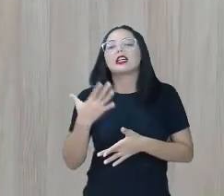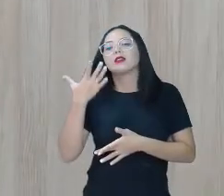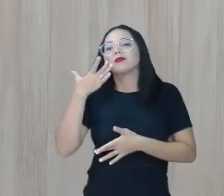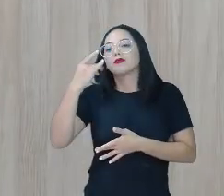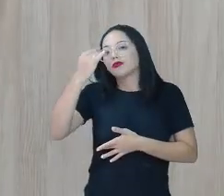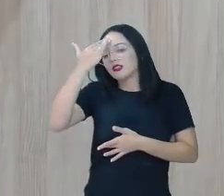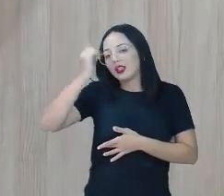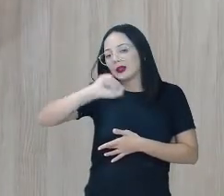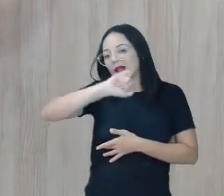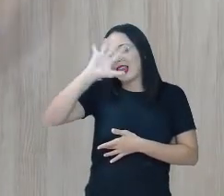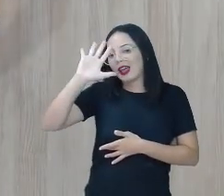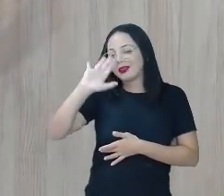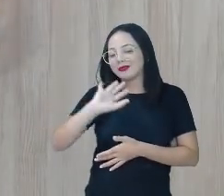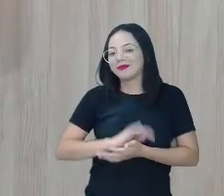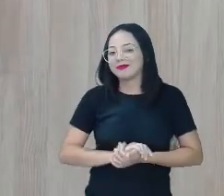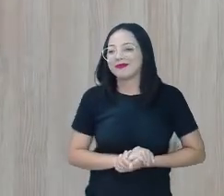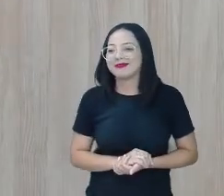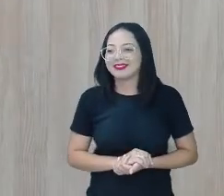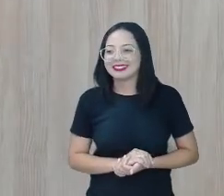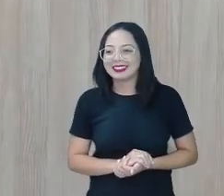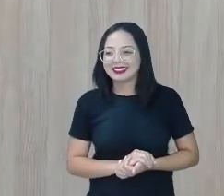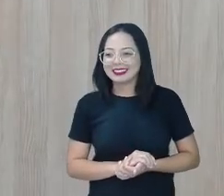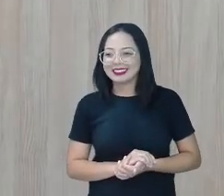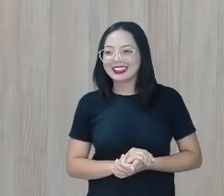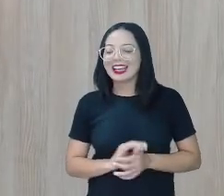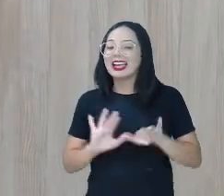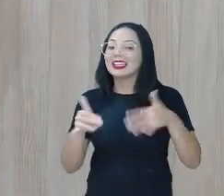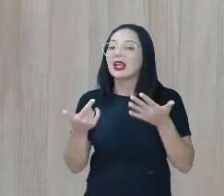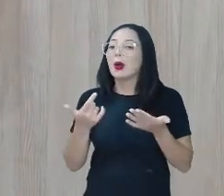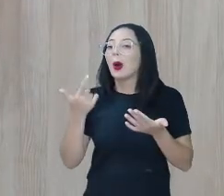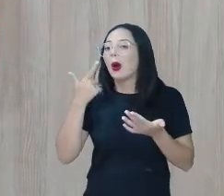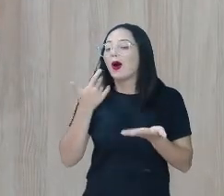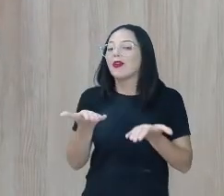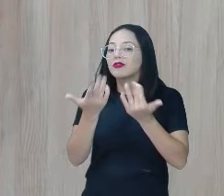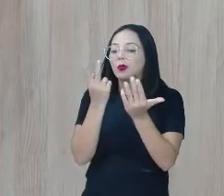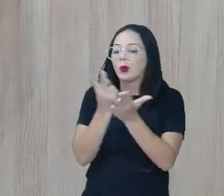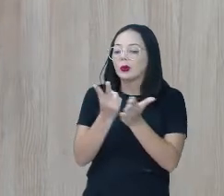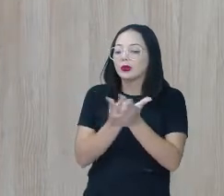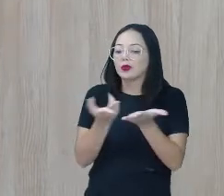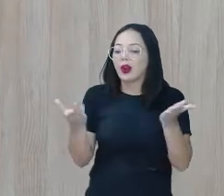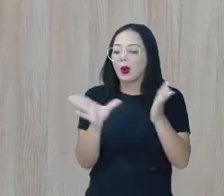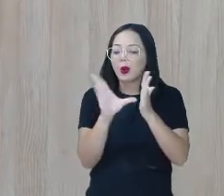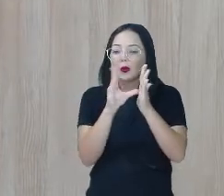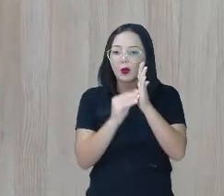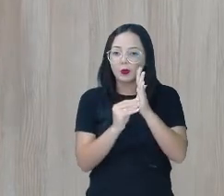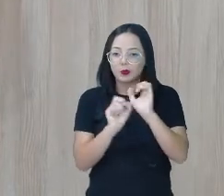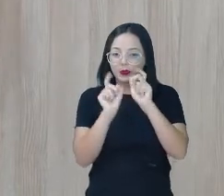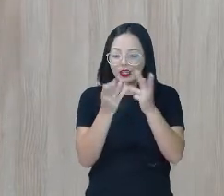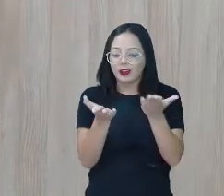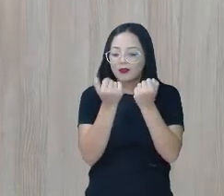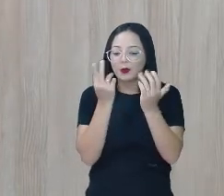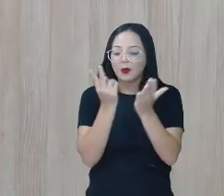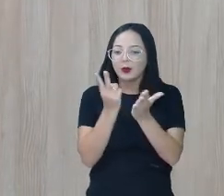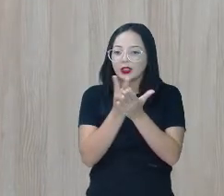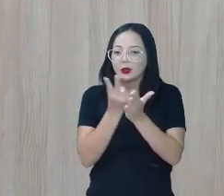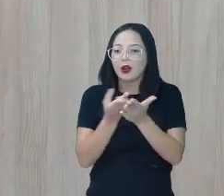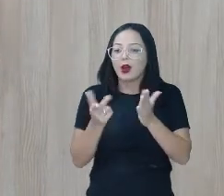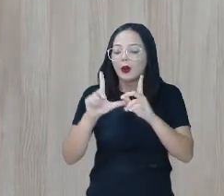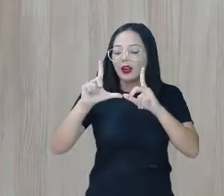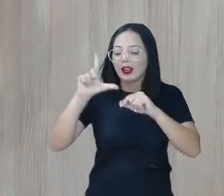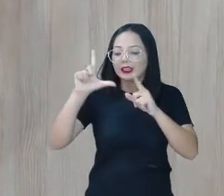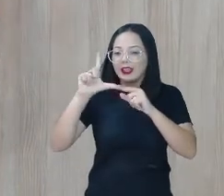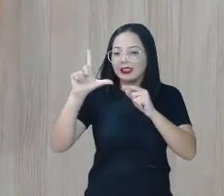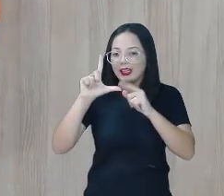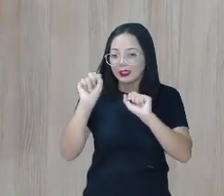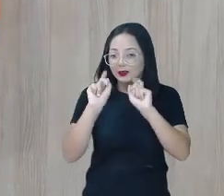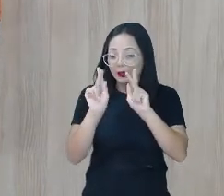vou pegando esses ganchos, tá bom? Ó, vamos continuar aqui a ideia de fatoração, certo? Continuando aqui com a ideia das letras, tá